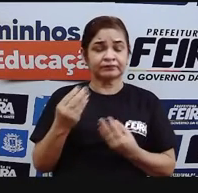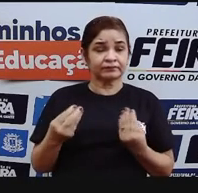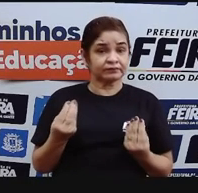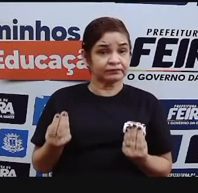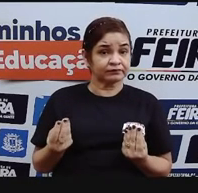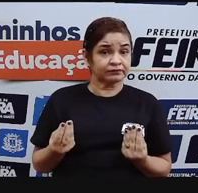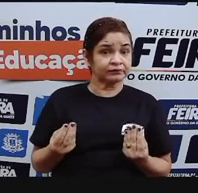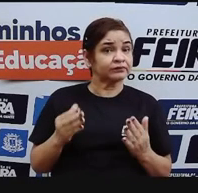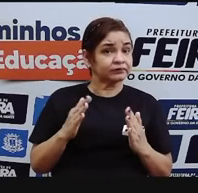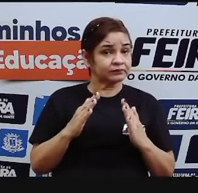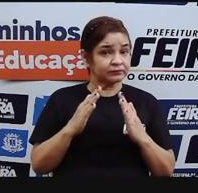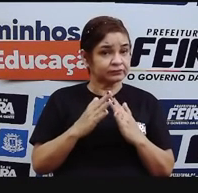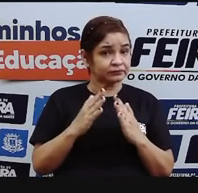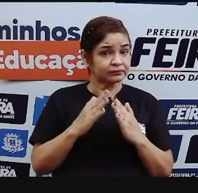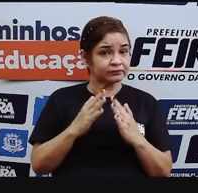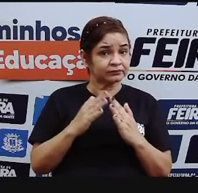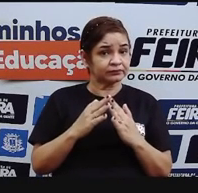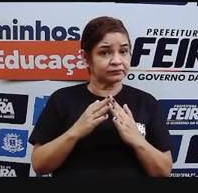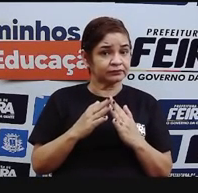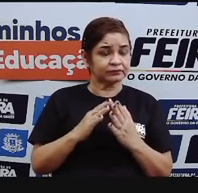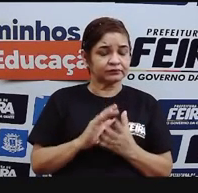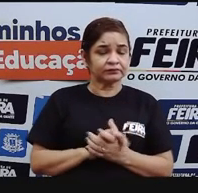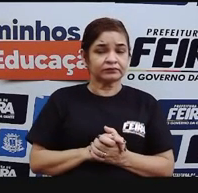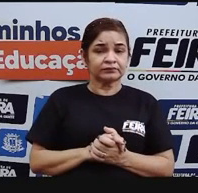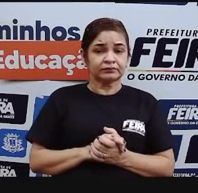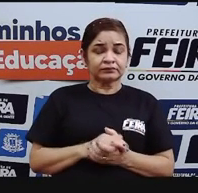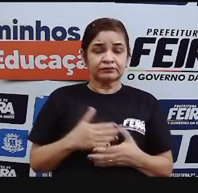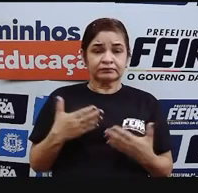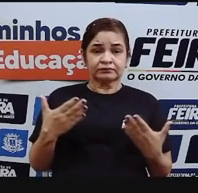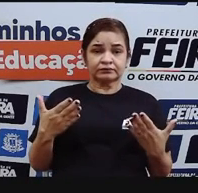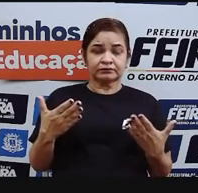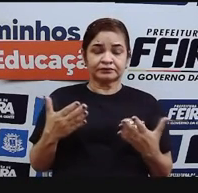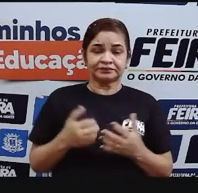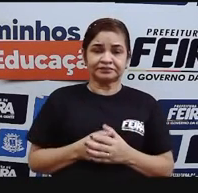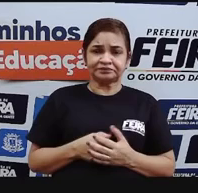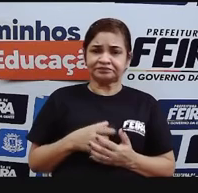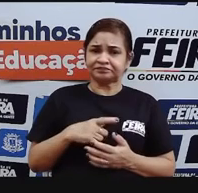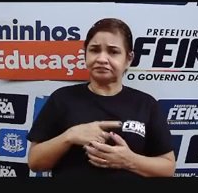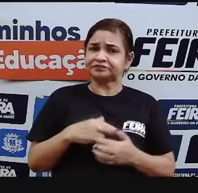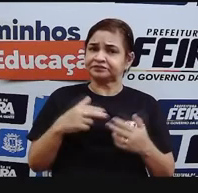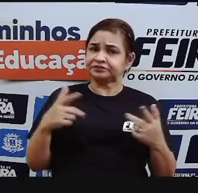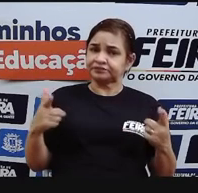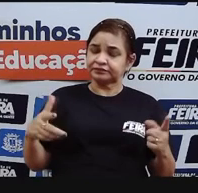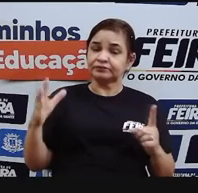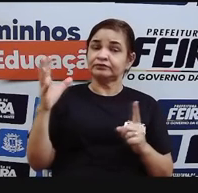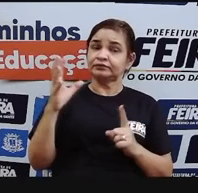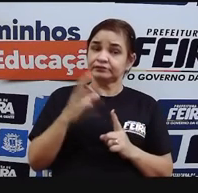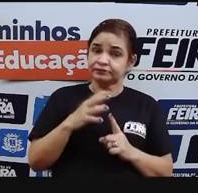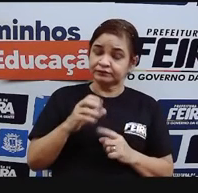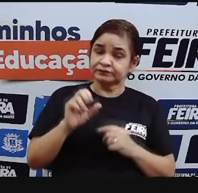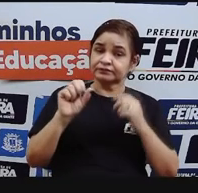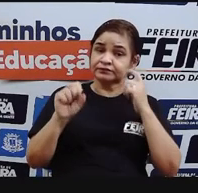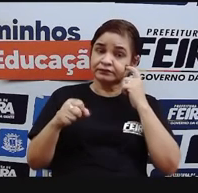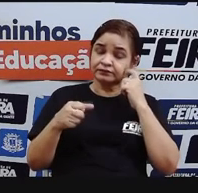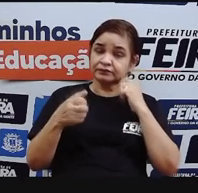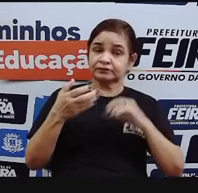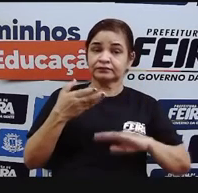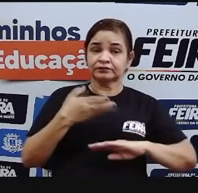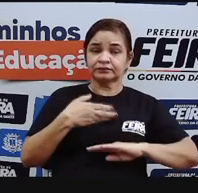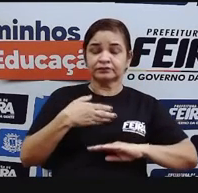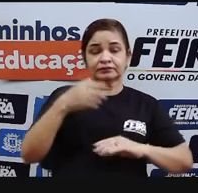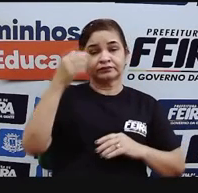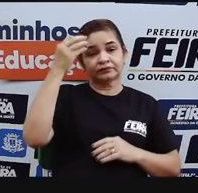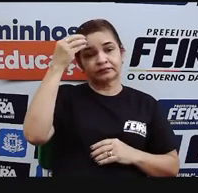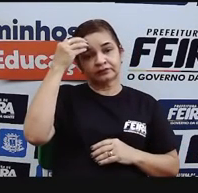espaço doméstico. É tanto que assim, ó, existem outros tipos de violência, além do físico e do